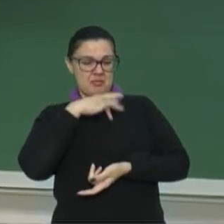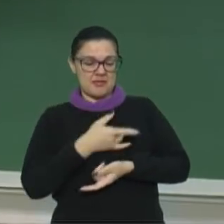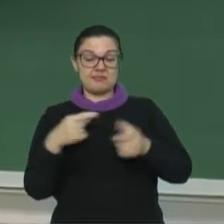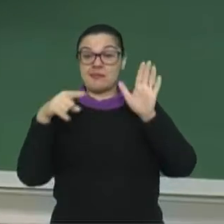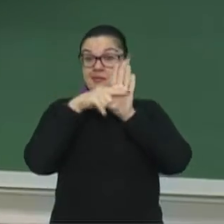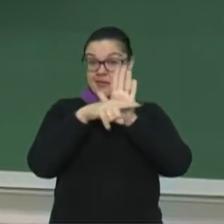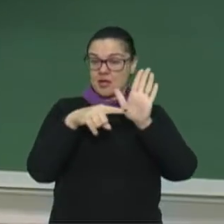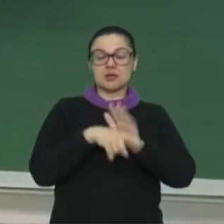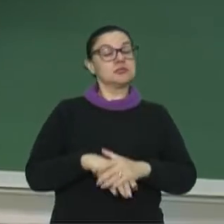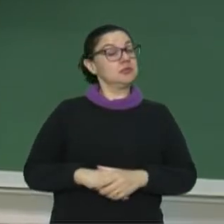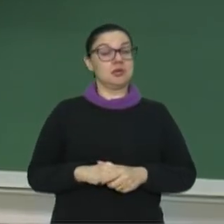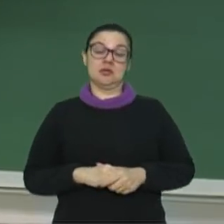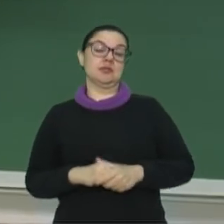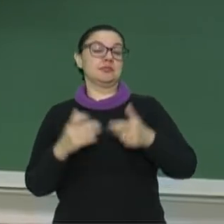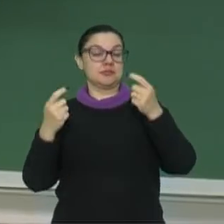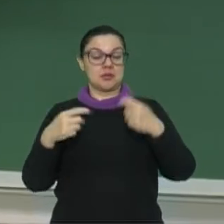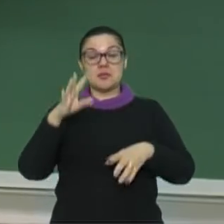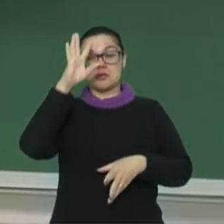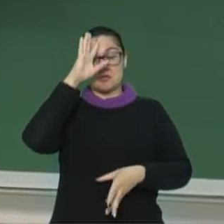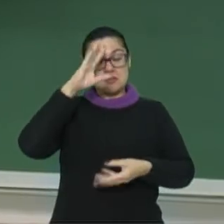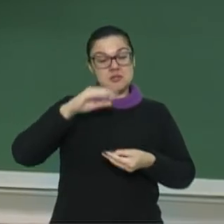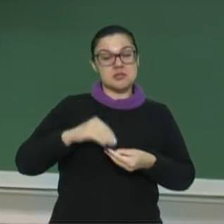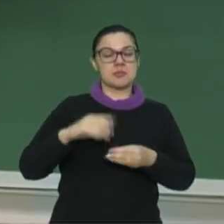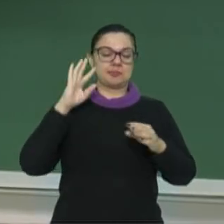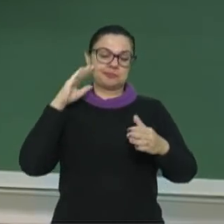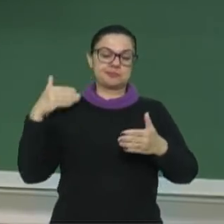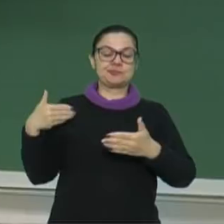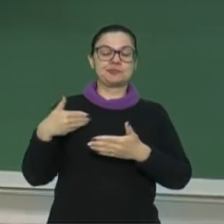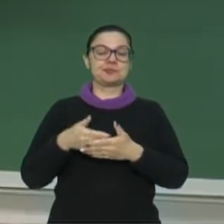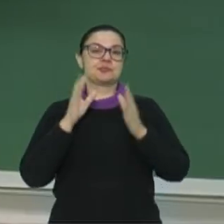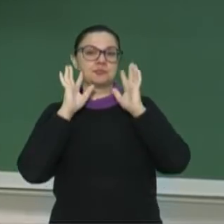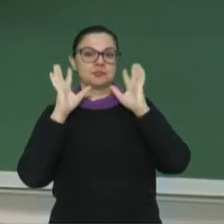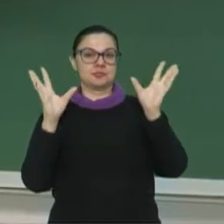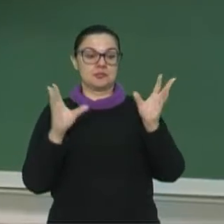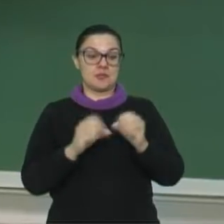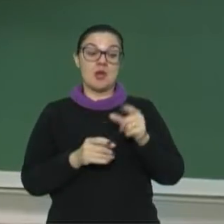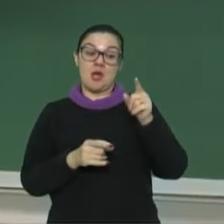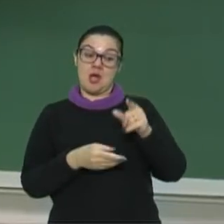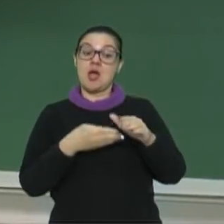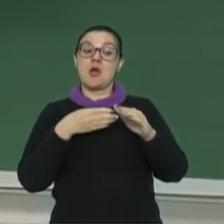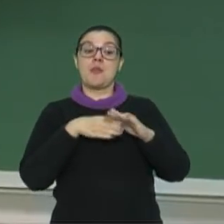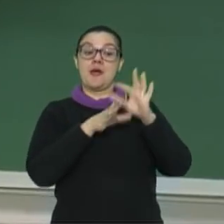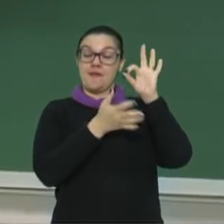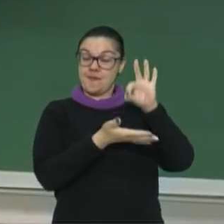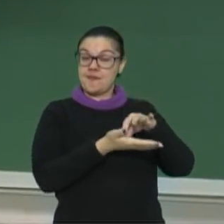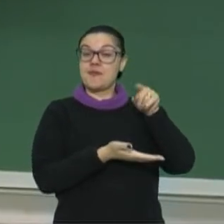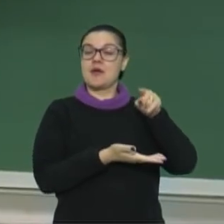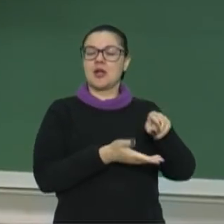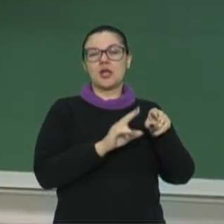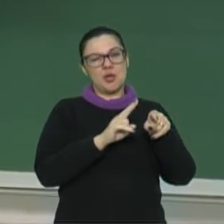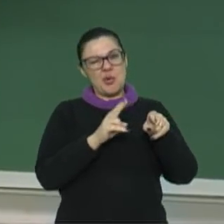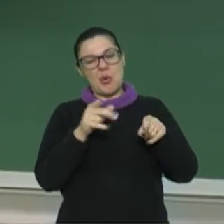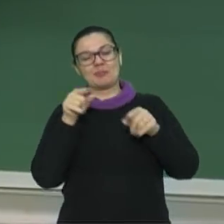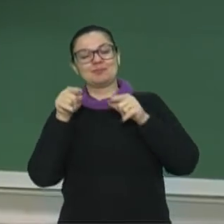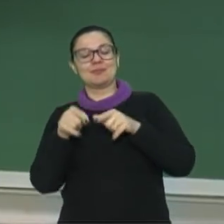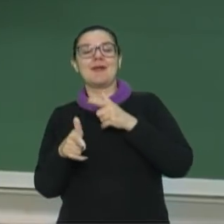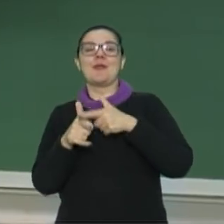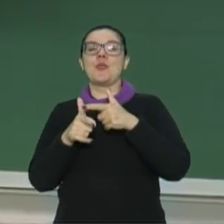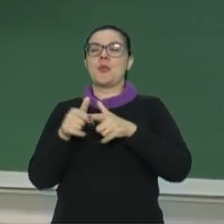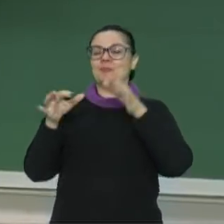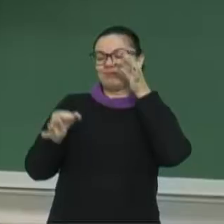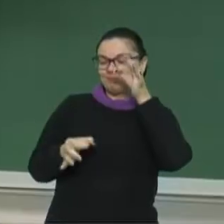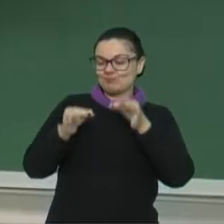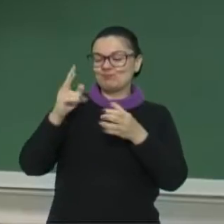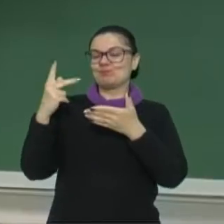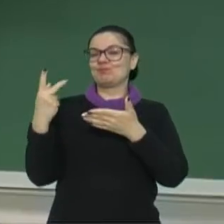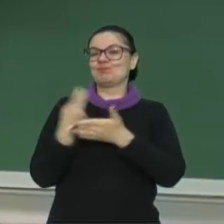Não. Preciso conhecer a história para pensar, bom, é um comportamento vitimista ou realmente essa pessoa passou por essa situação de injustiça e